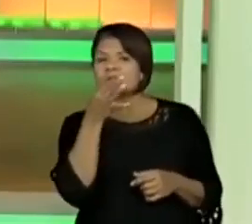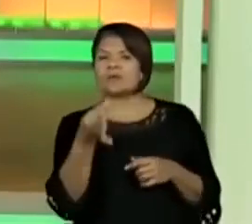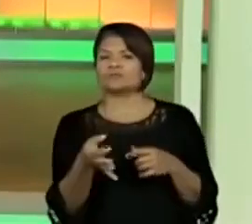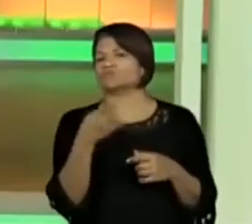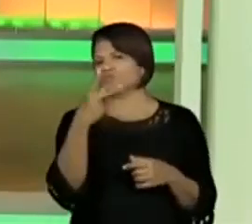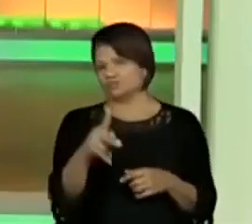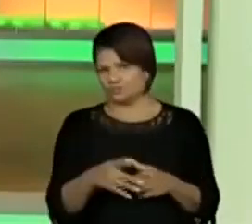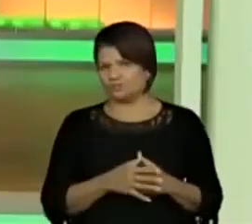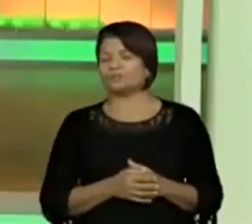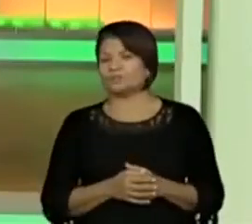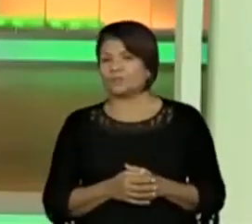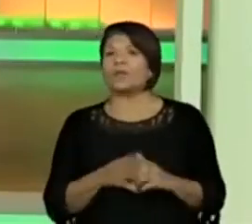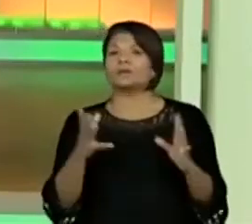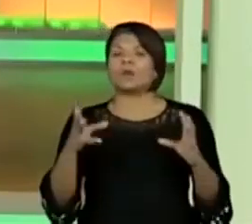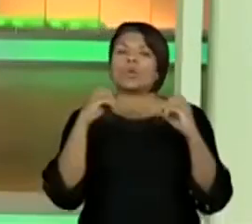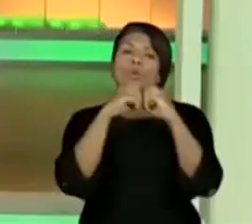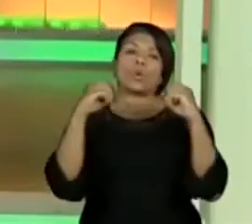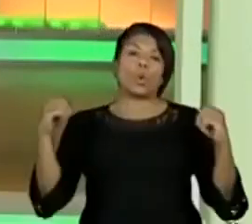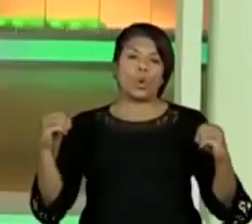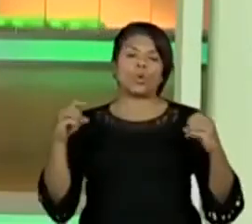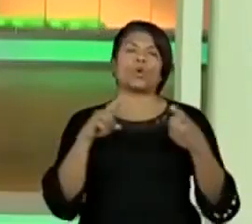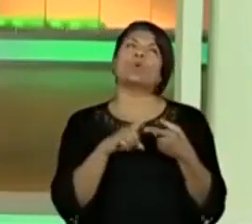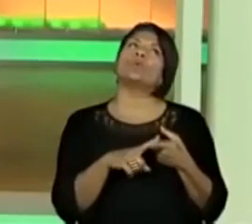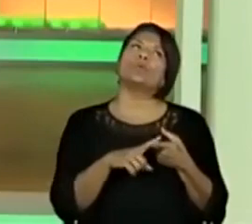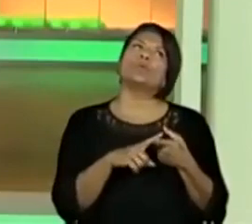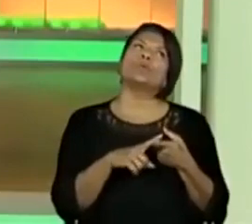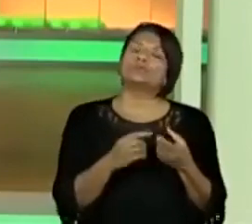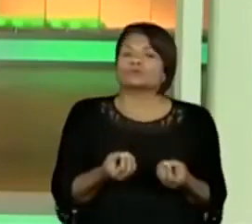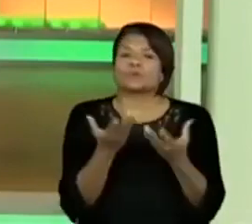leu, ó, sobre o Google disponibilizar,